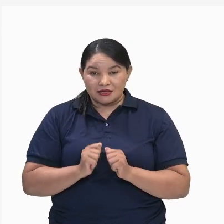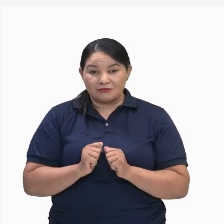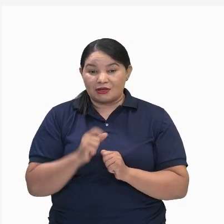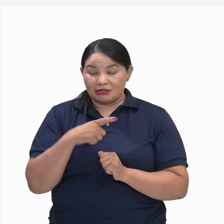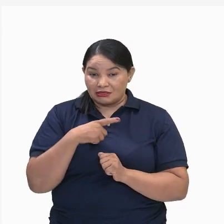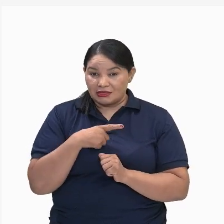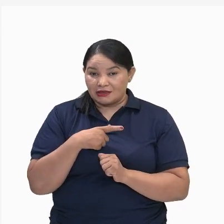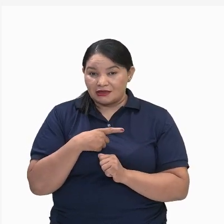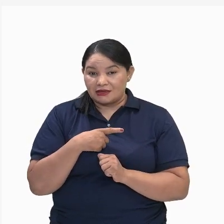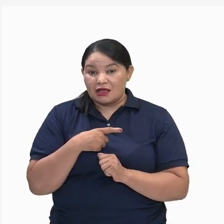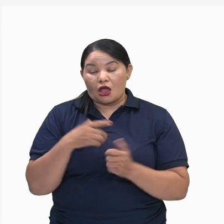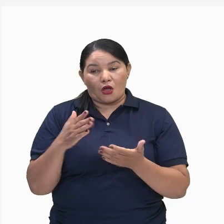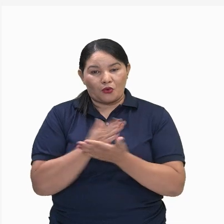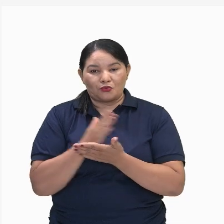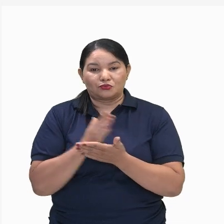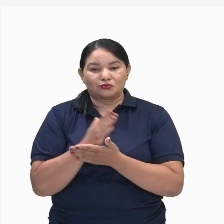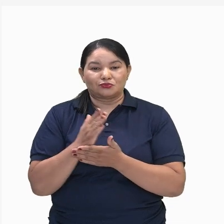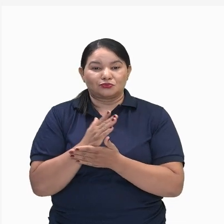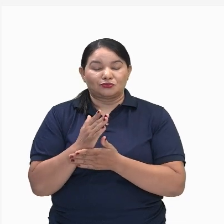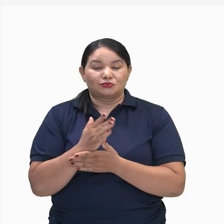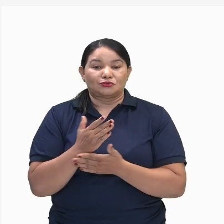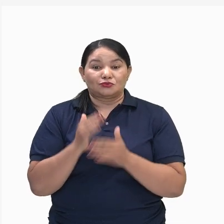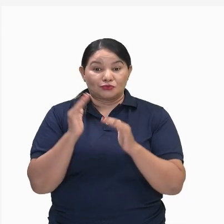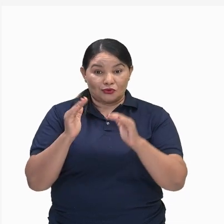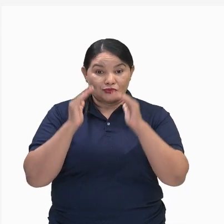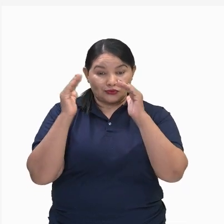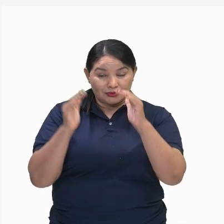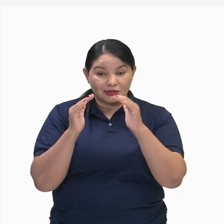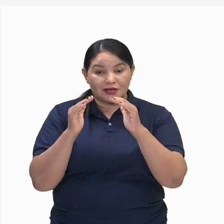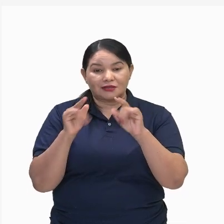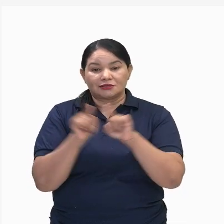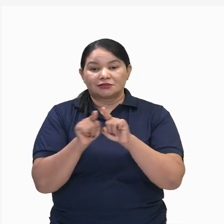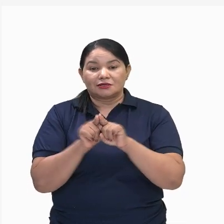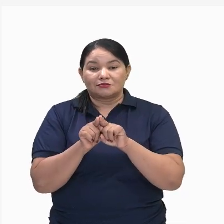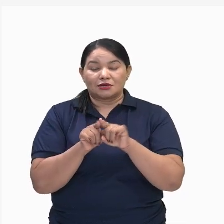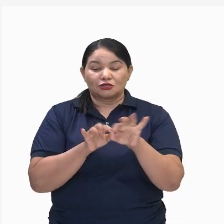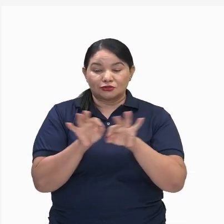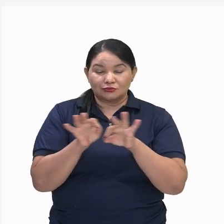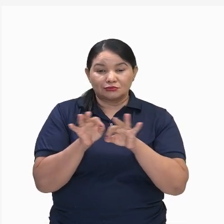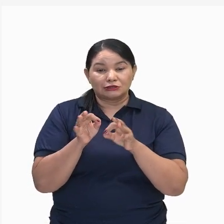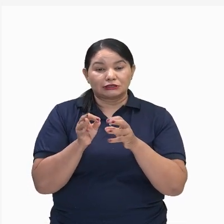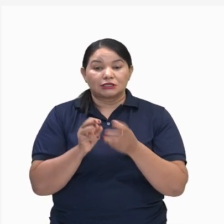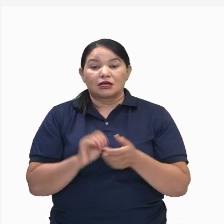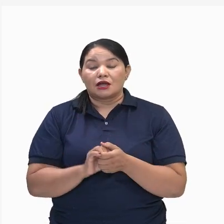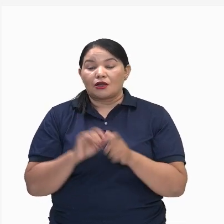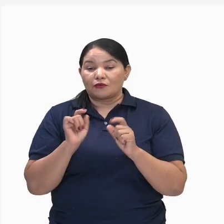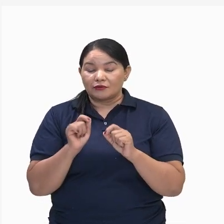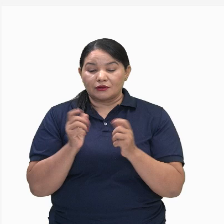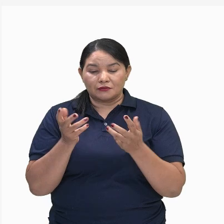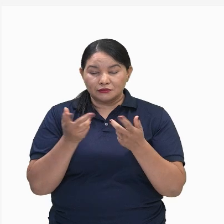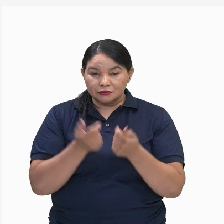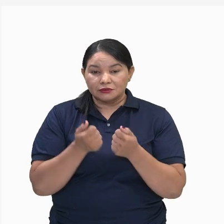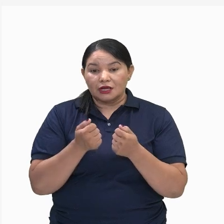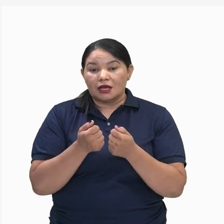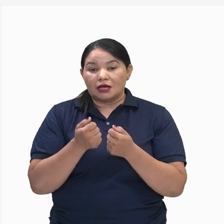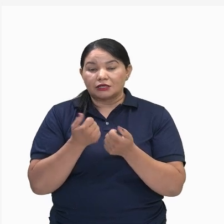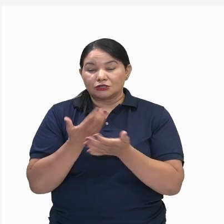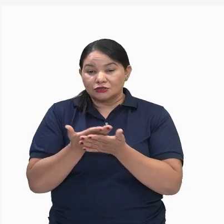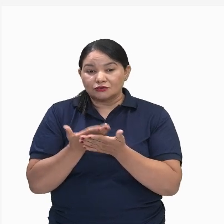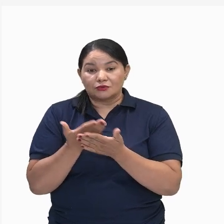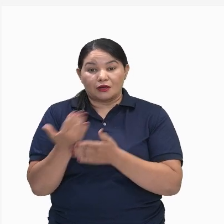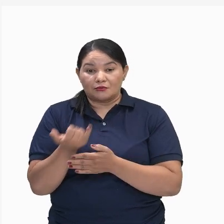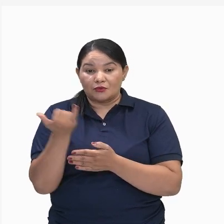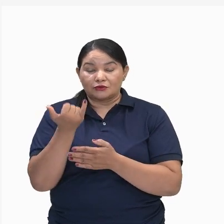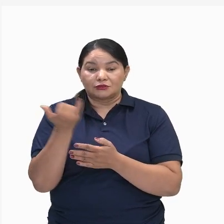um consenso entre as autoridades e especialistas que argumentam a importância de buscar alternativas sustentáveis